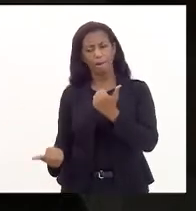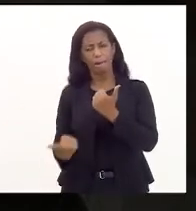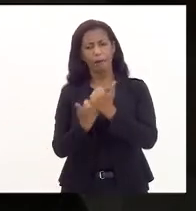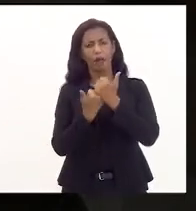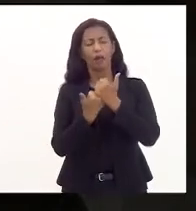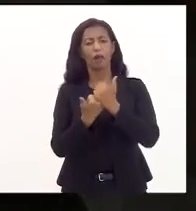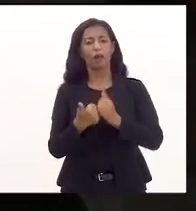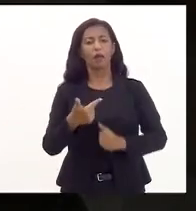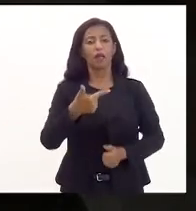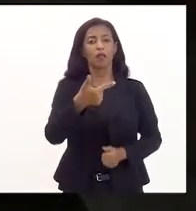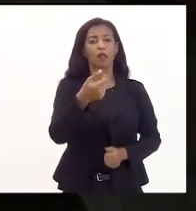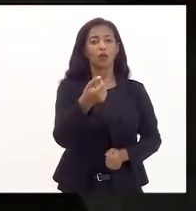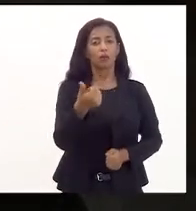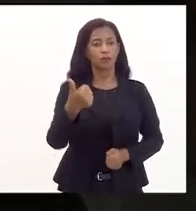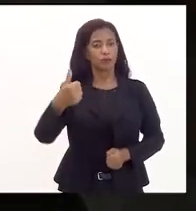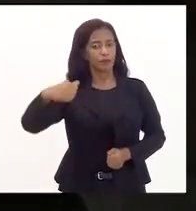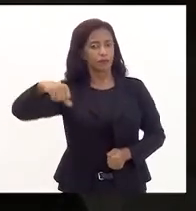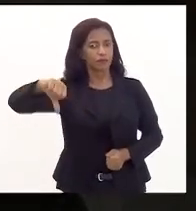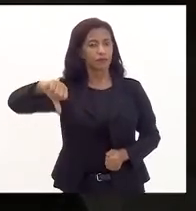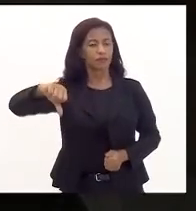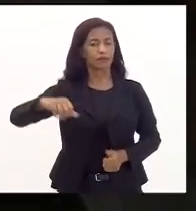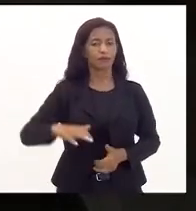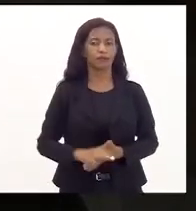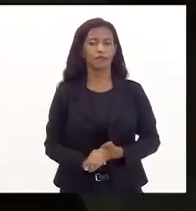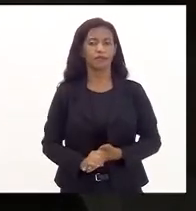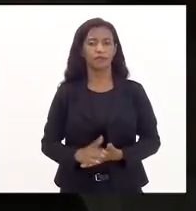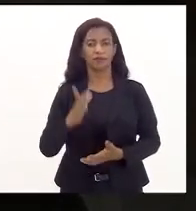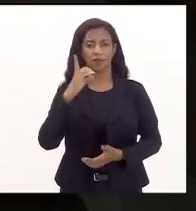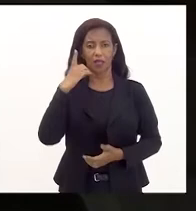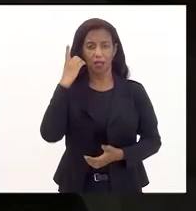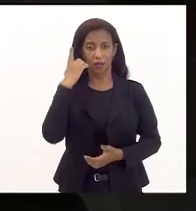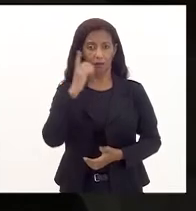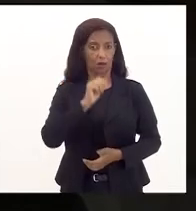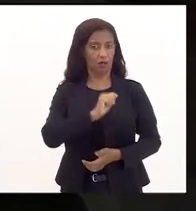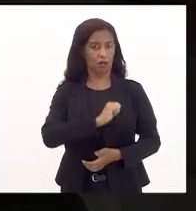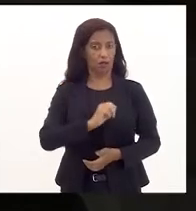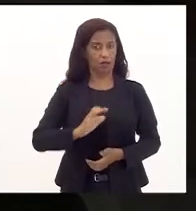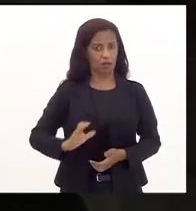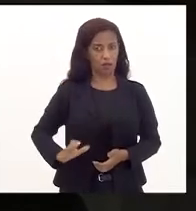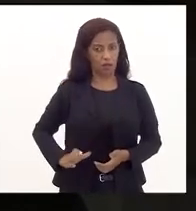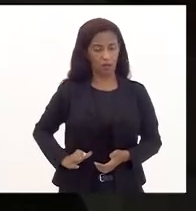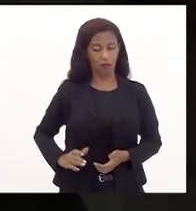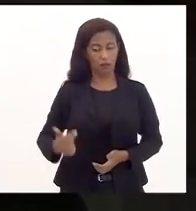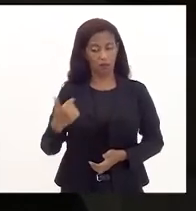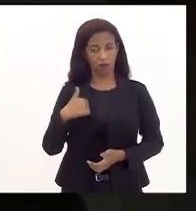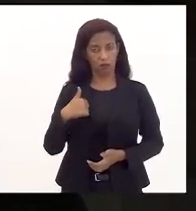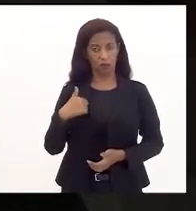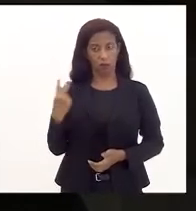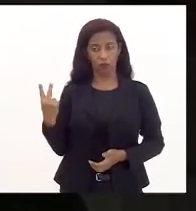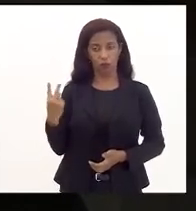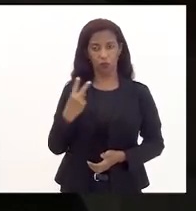de 2019, deputado André Siciliano e eu